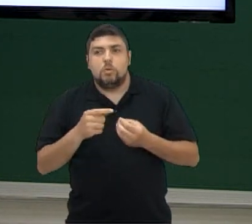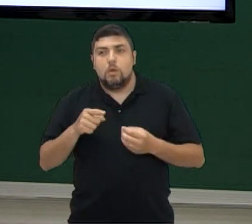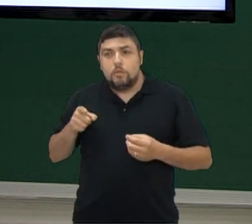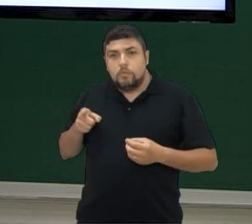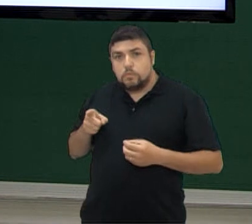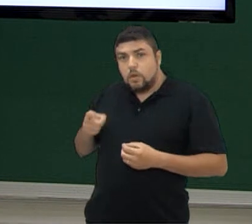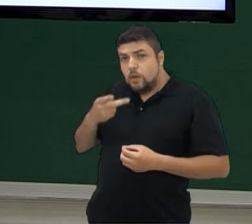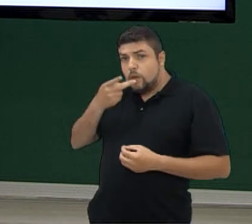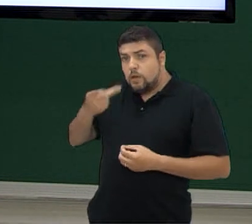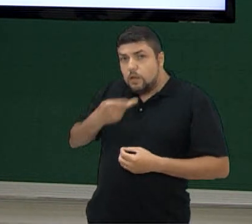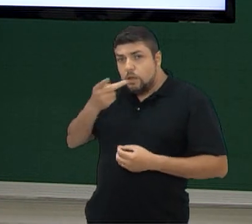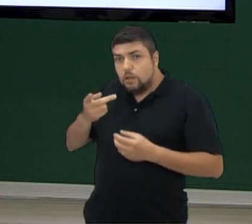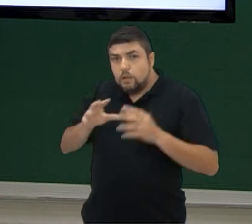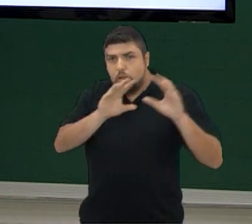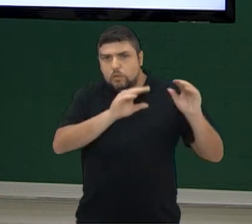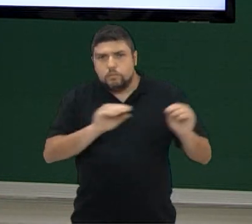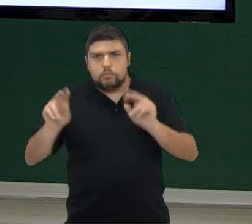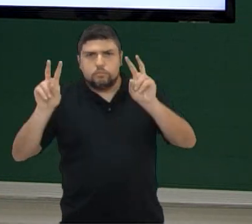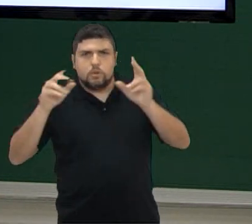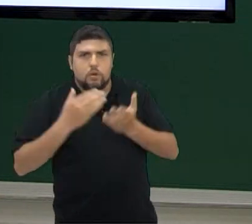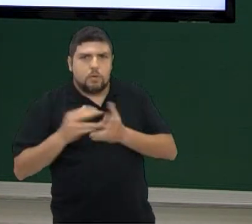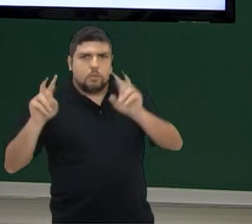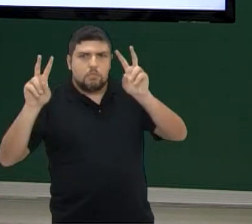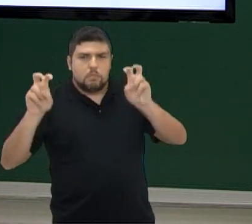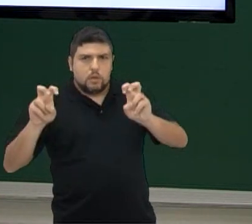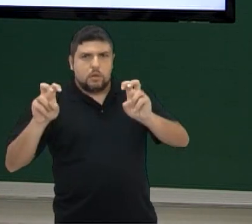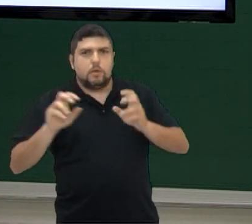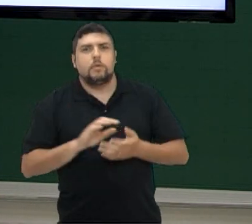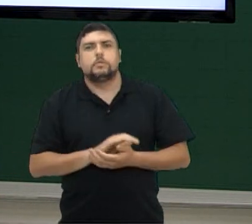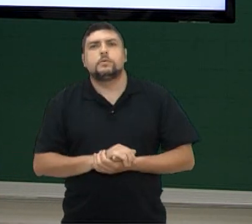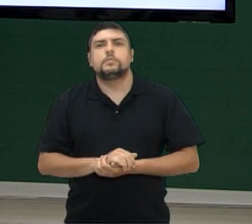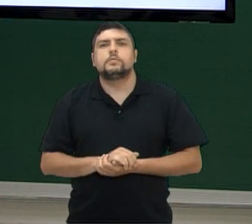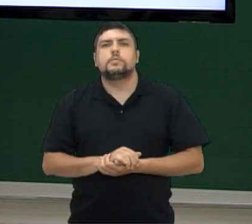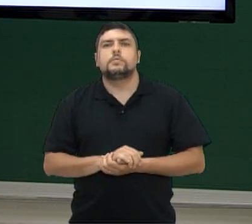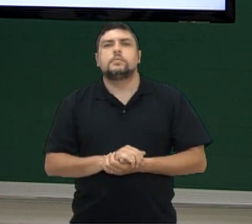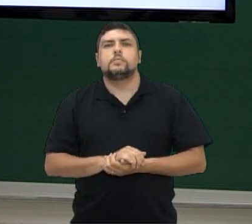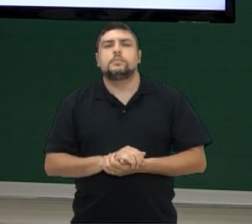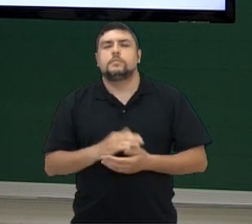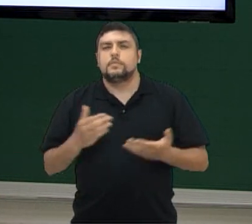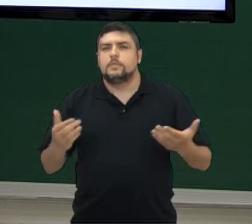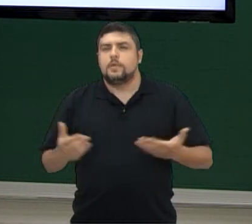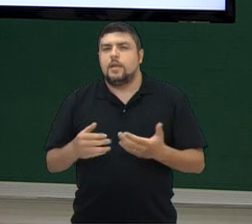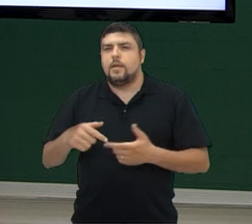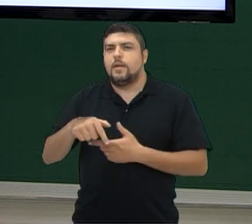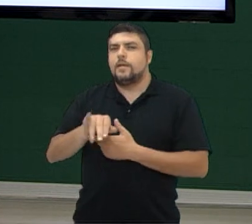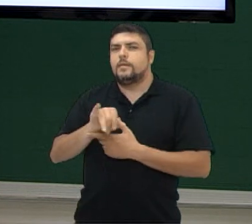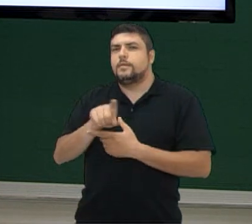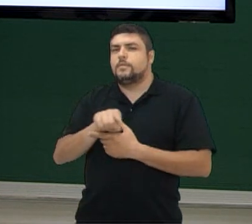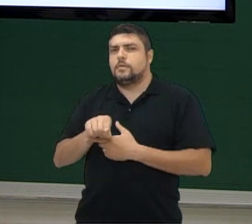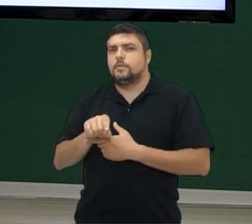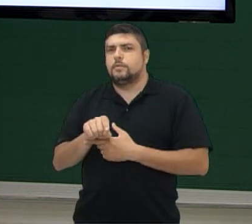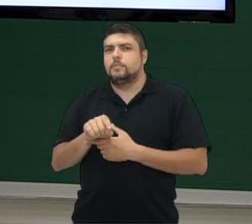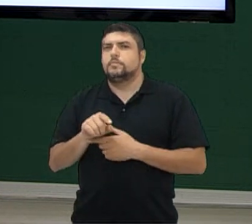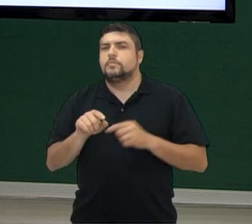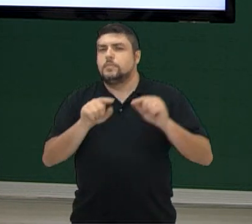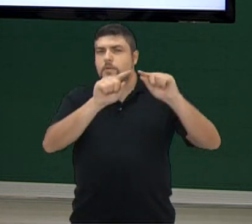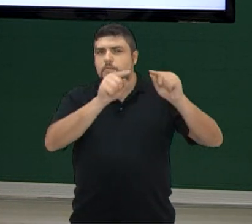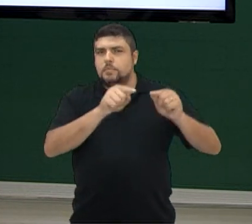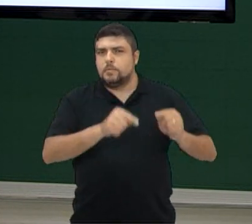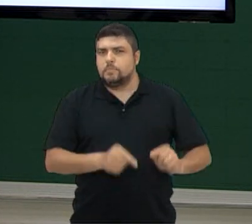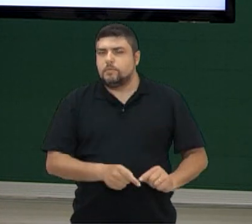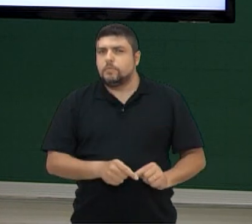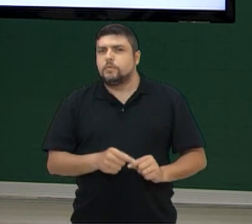alguém, certo? Então, vamos fazer um quiz agora, né? Uma questão com alternativas aqui para vocês